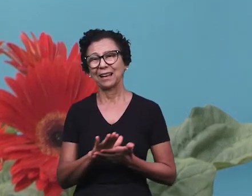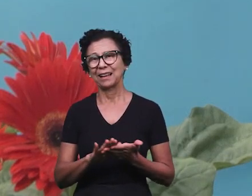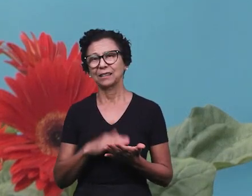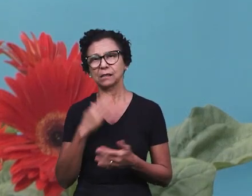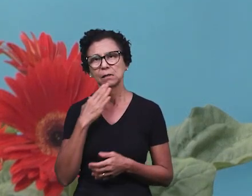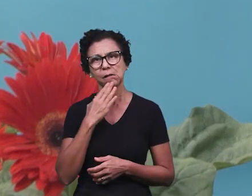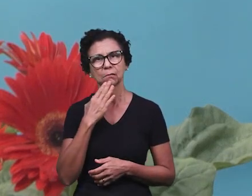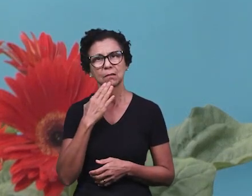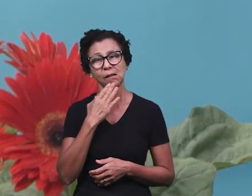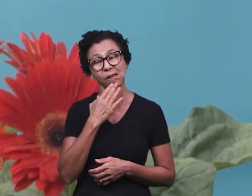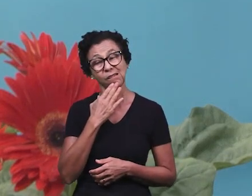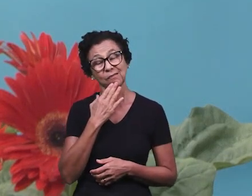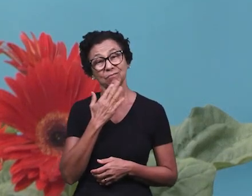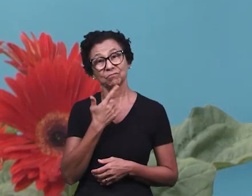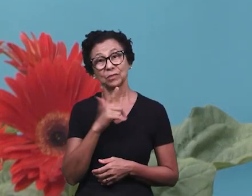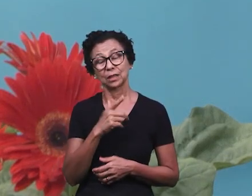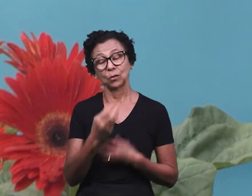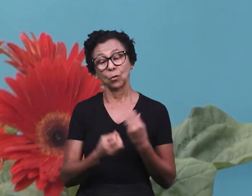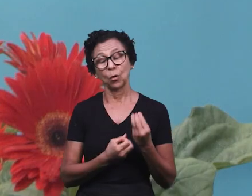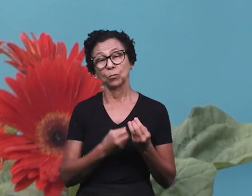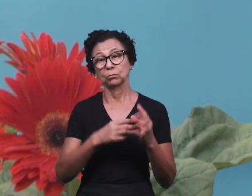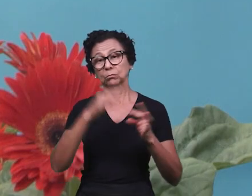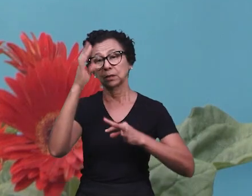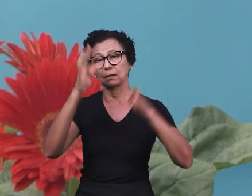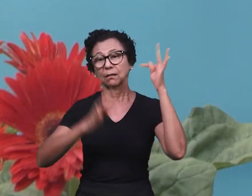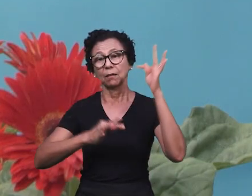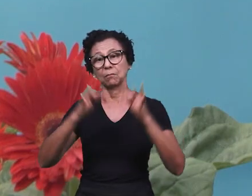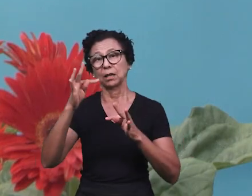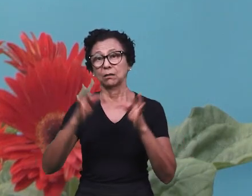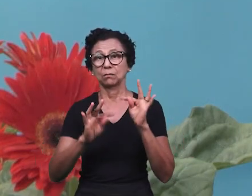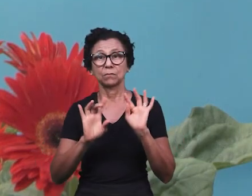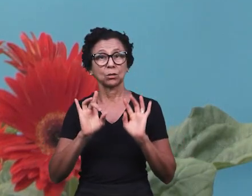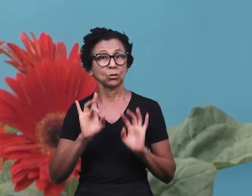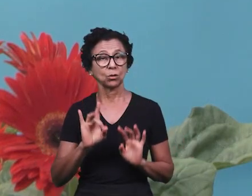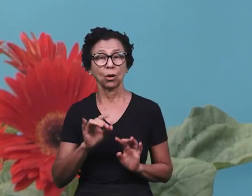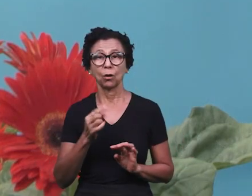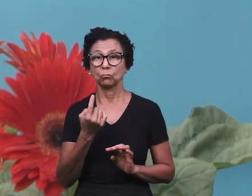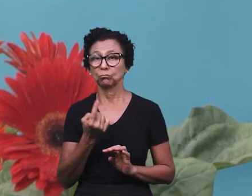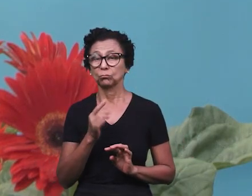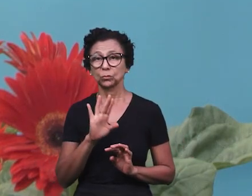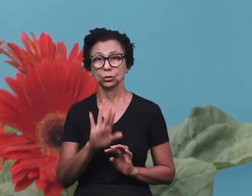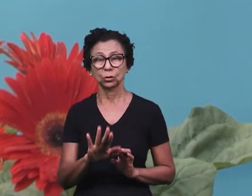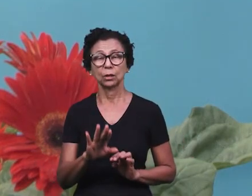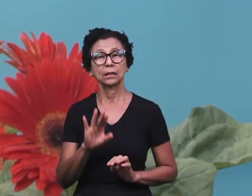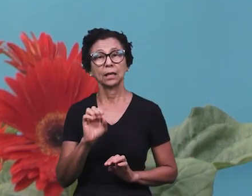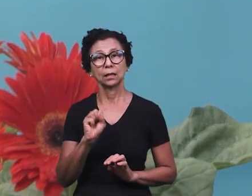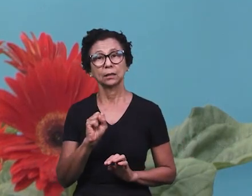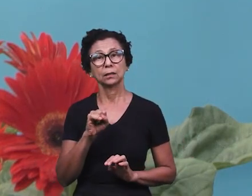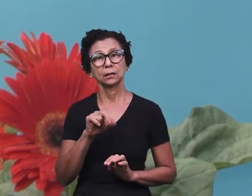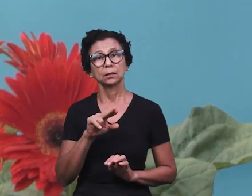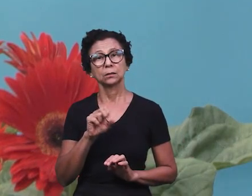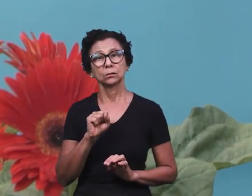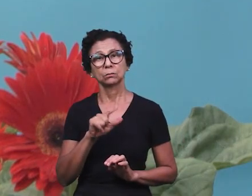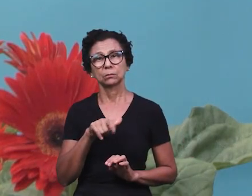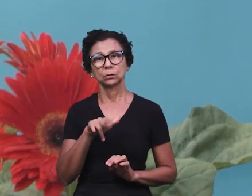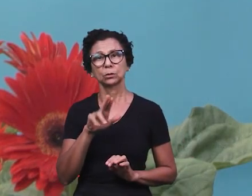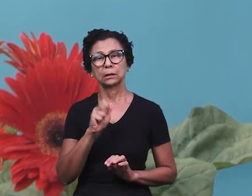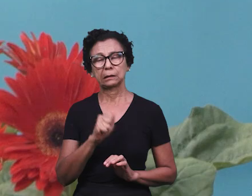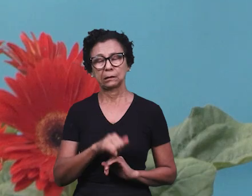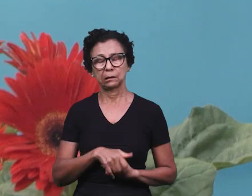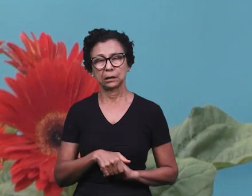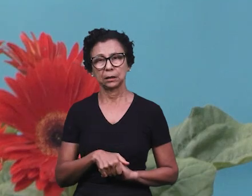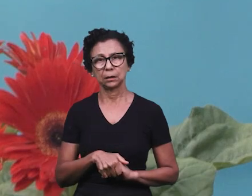muitas opções aí de terapêutica além da insulina. Já no diabetes do tipo 2, esse pâncreas ele pode